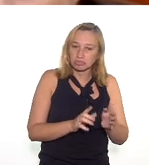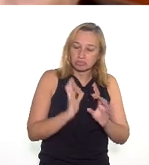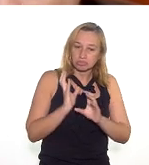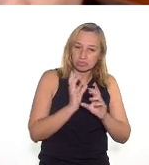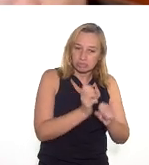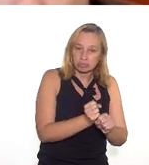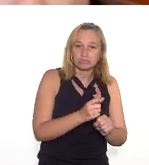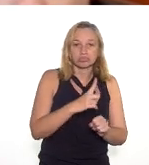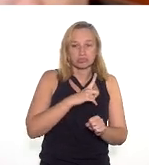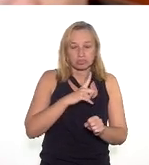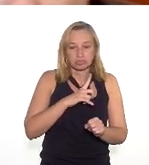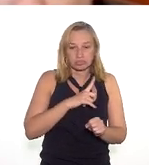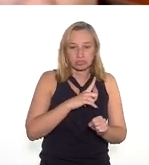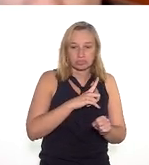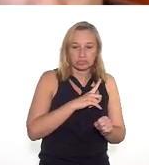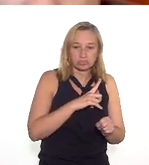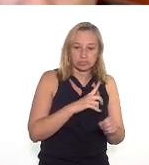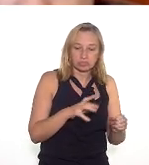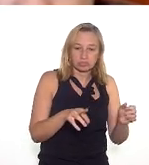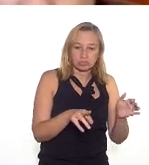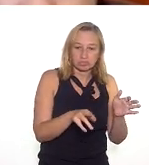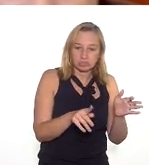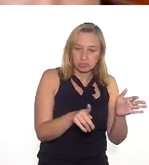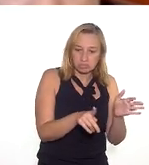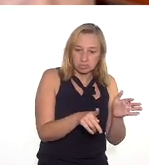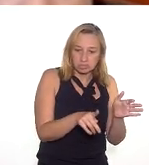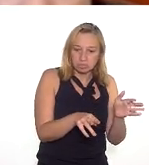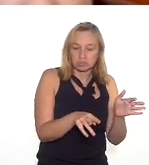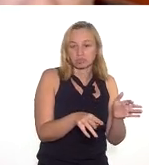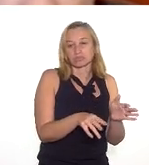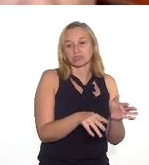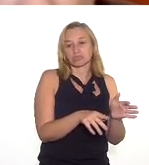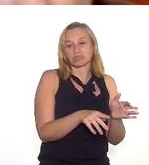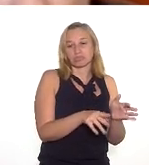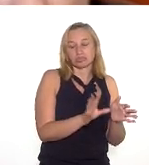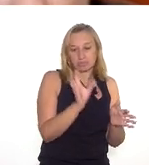tivemos da Resolução 12, todas essas pertinentes à participação especial.